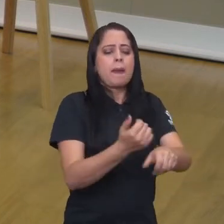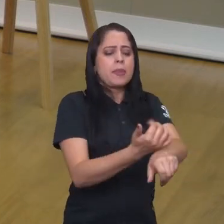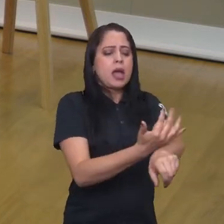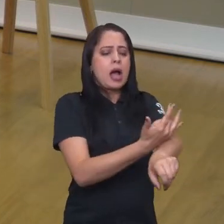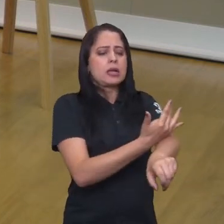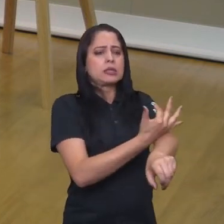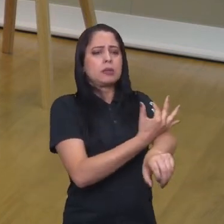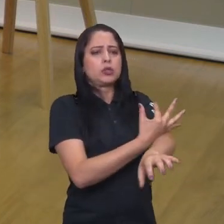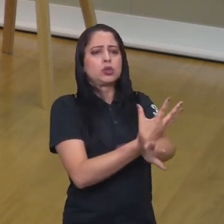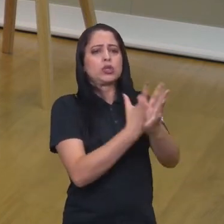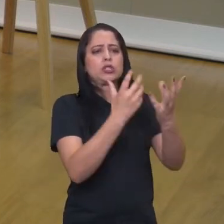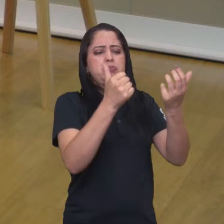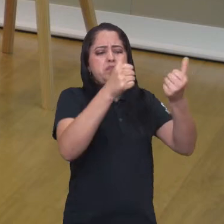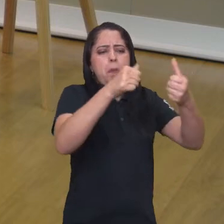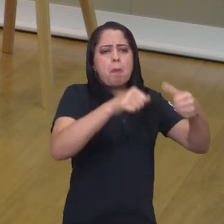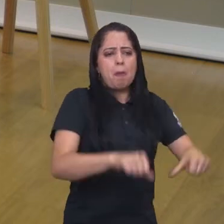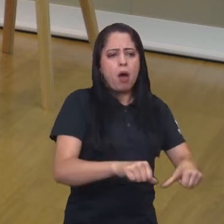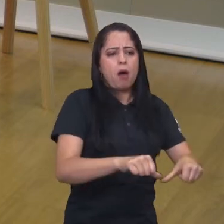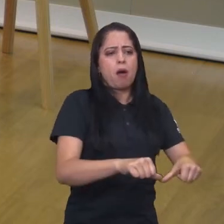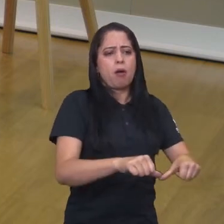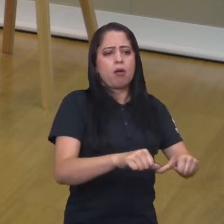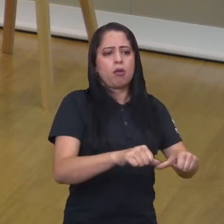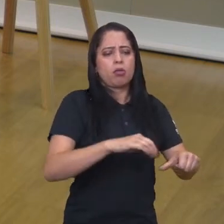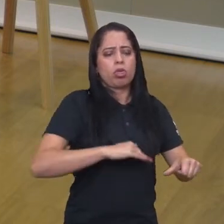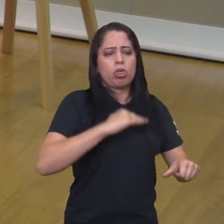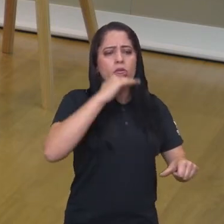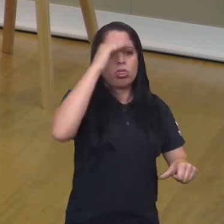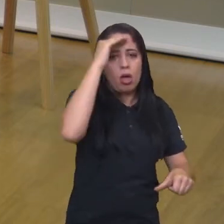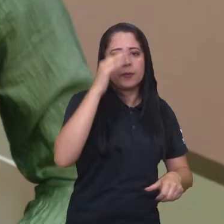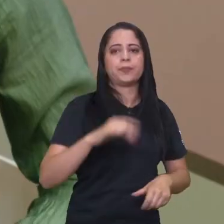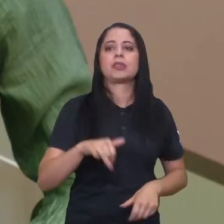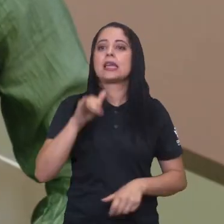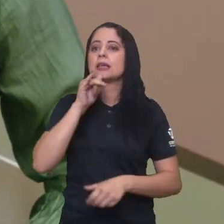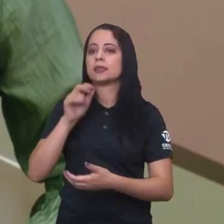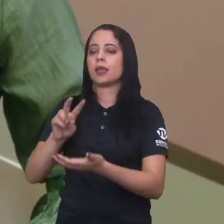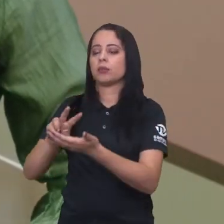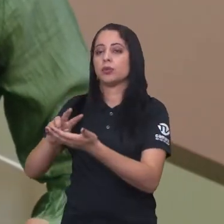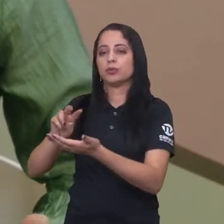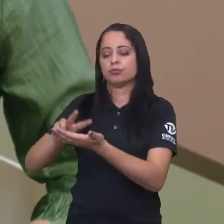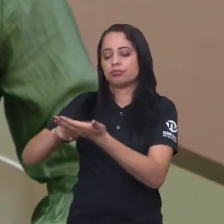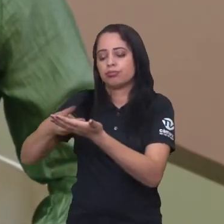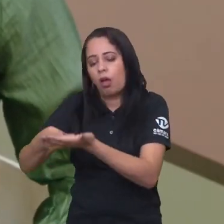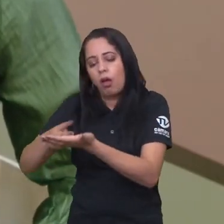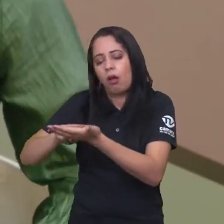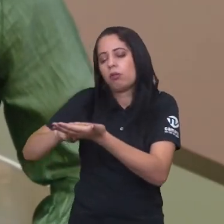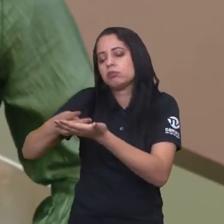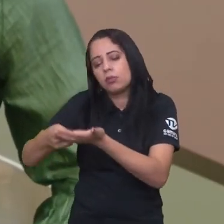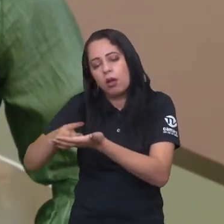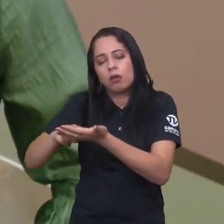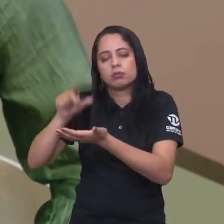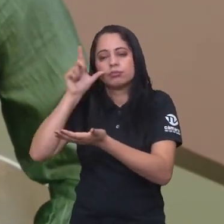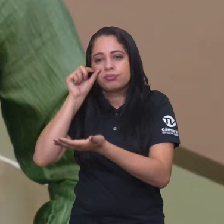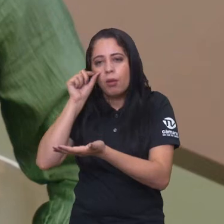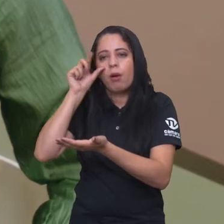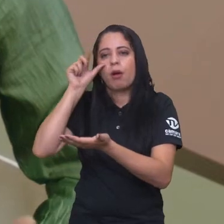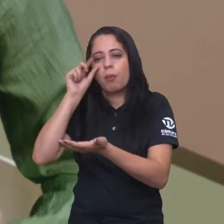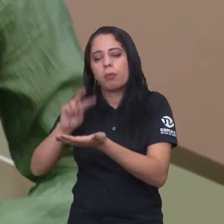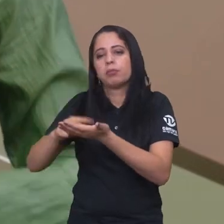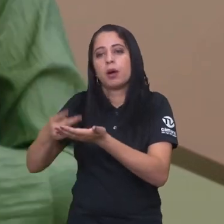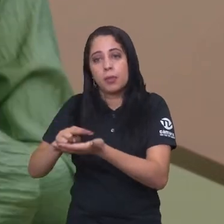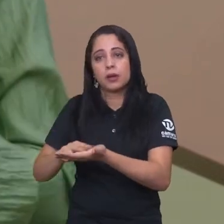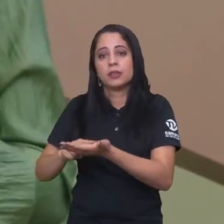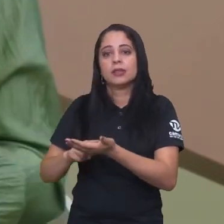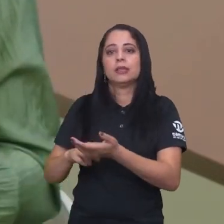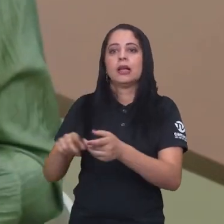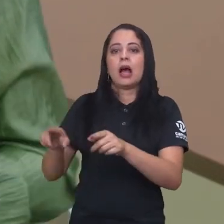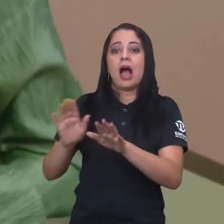com esgotamento emocional? Olha, tem vários fatores. A insônia é um deles, dormir mal, né? A pessoa às vezes tem